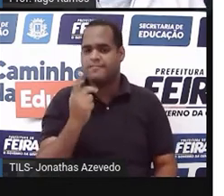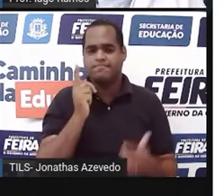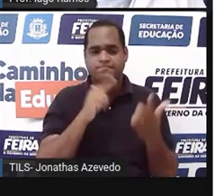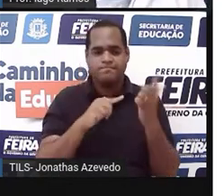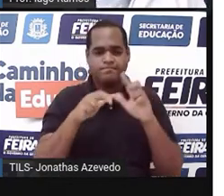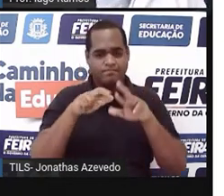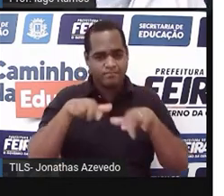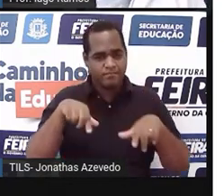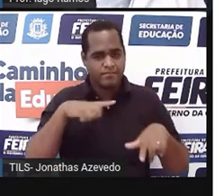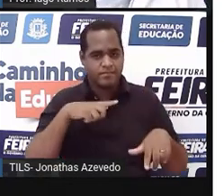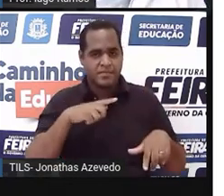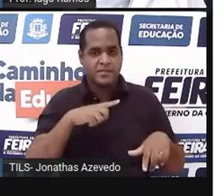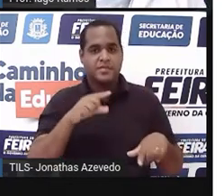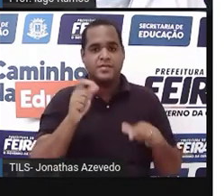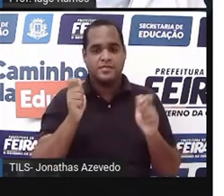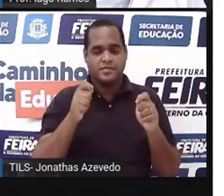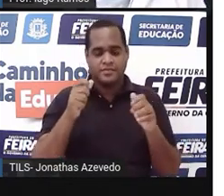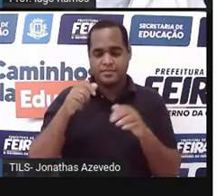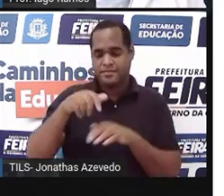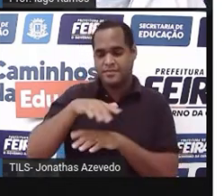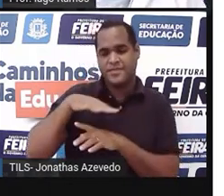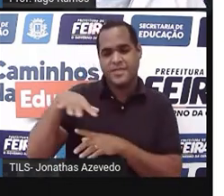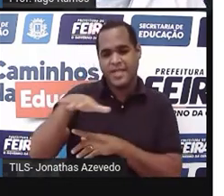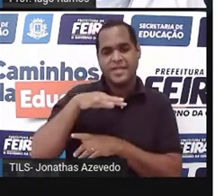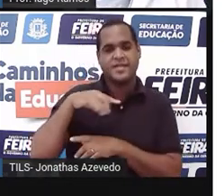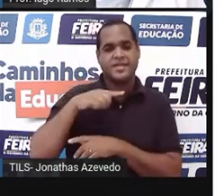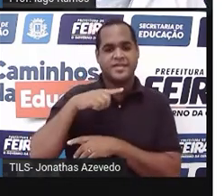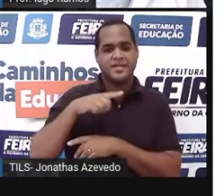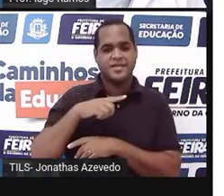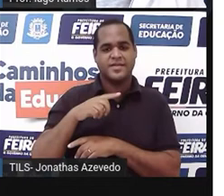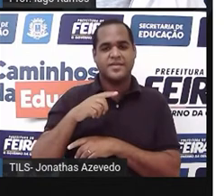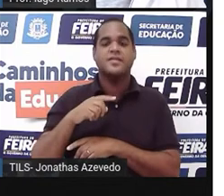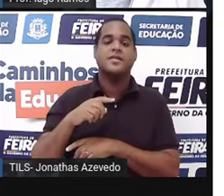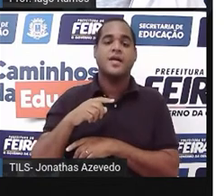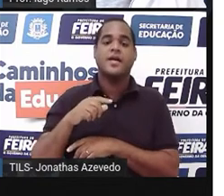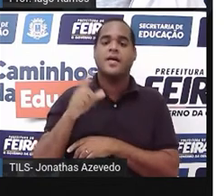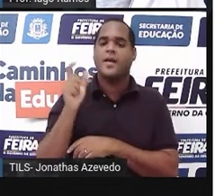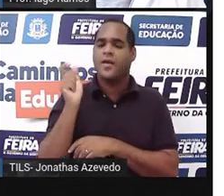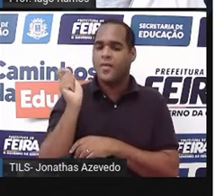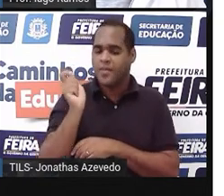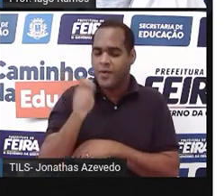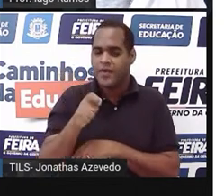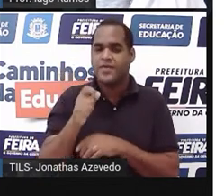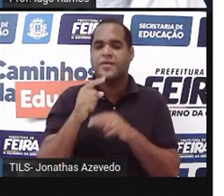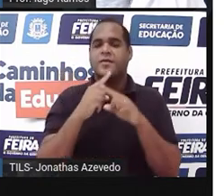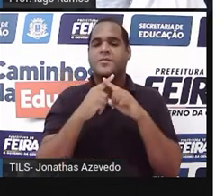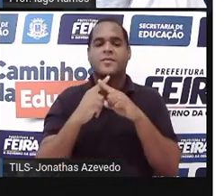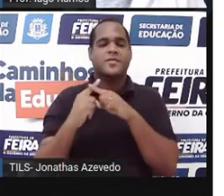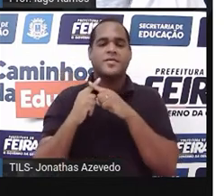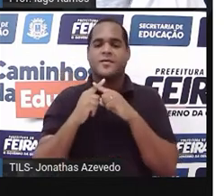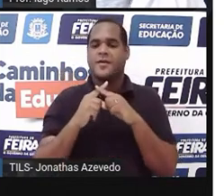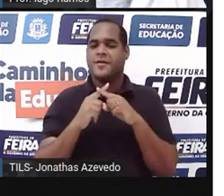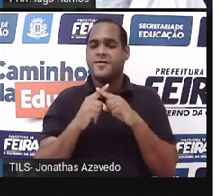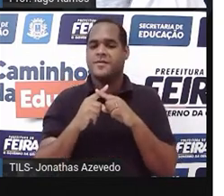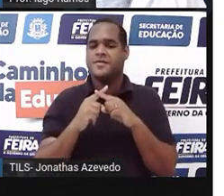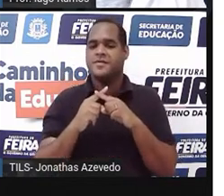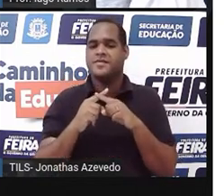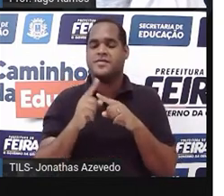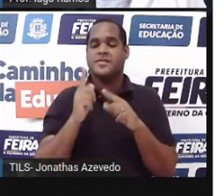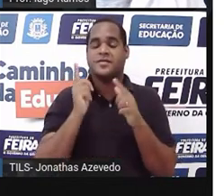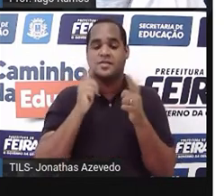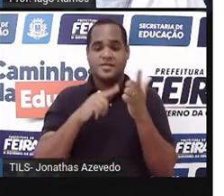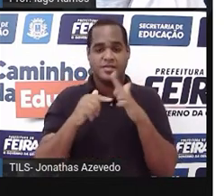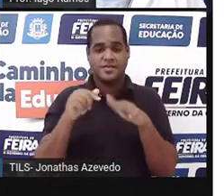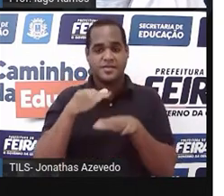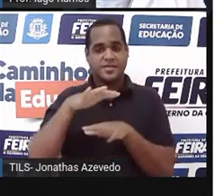triângulos ó calcule as áreas dos triângulos multiplicando a medida da